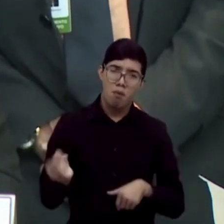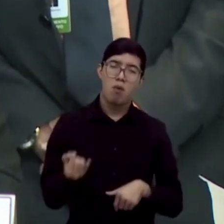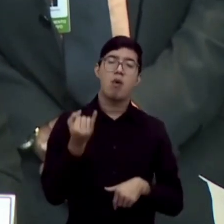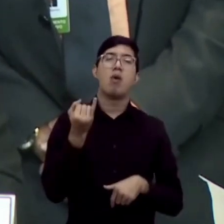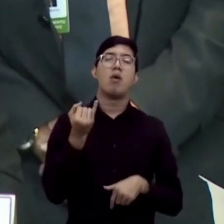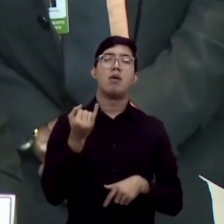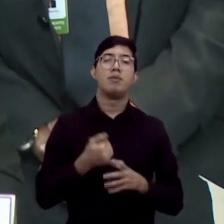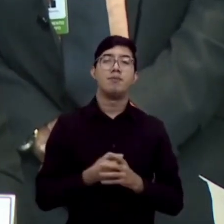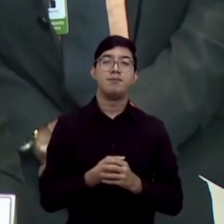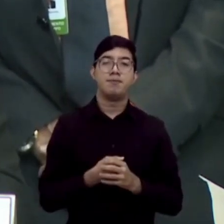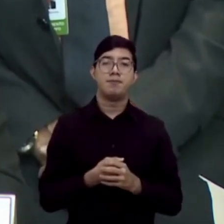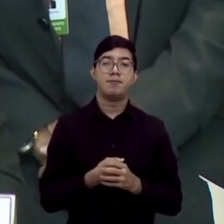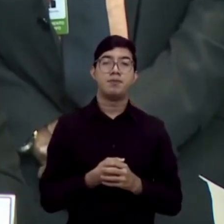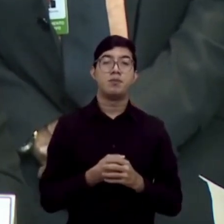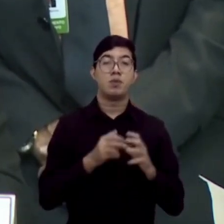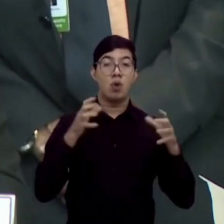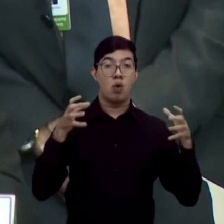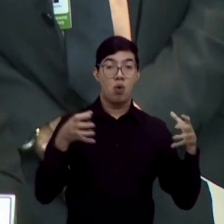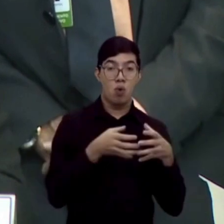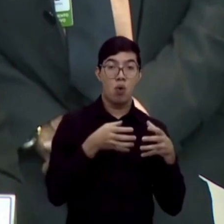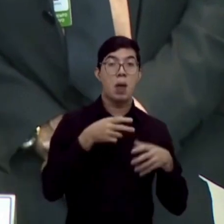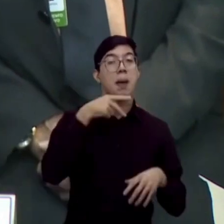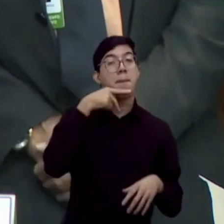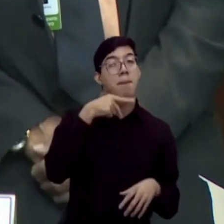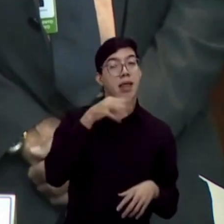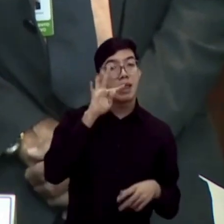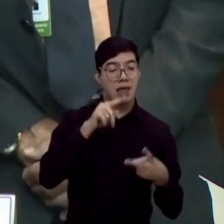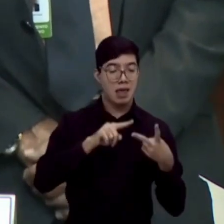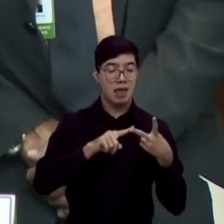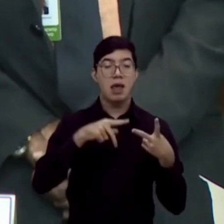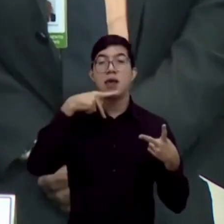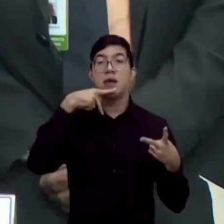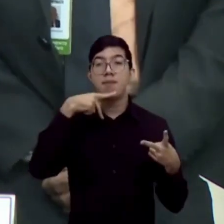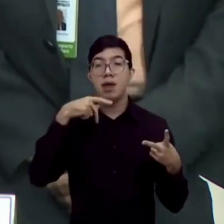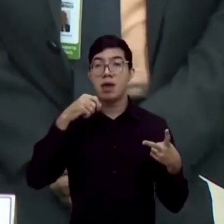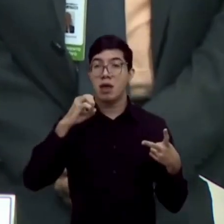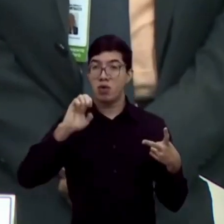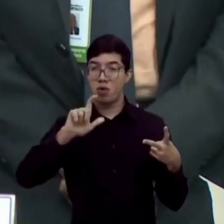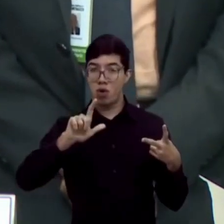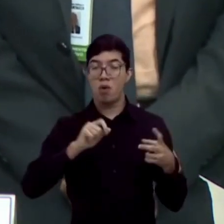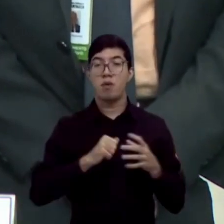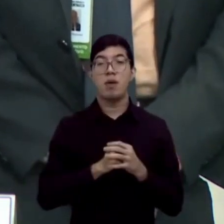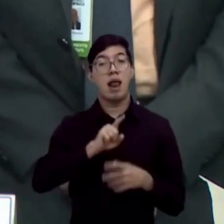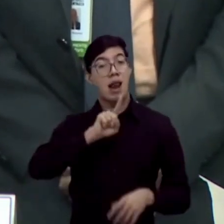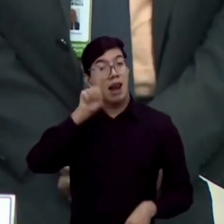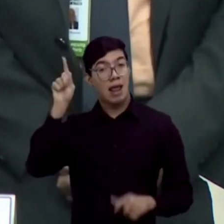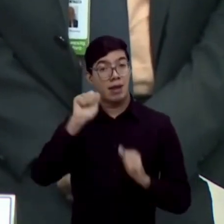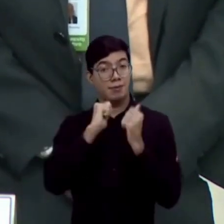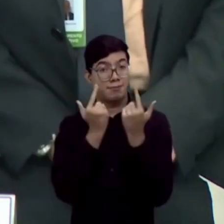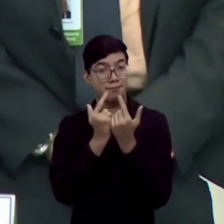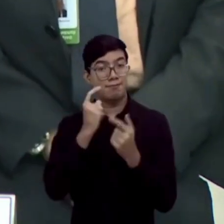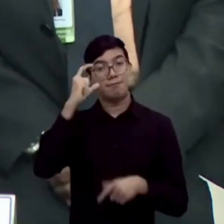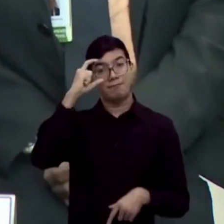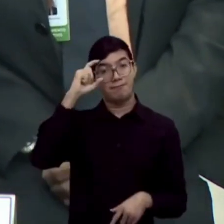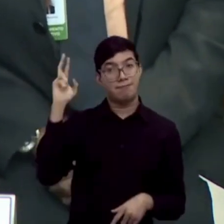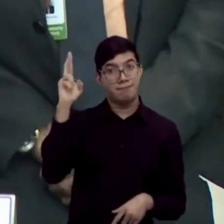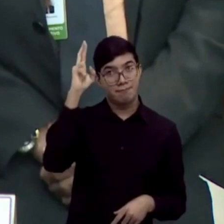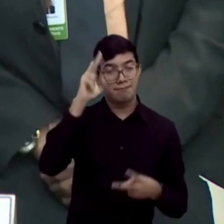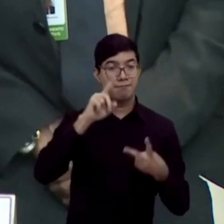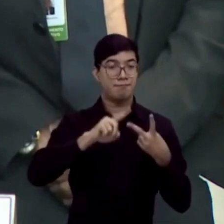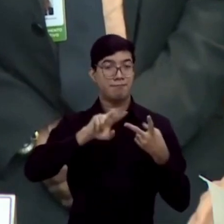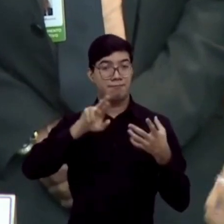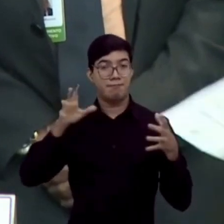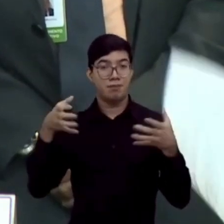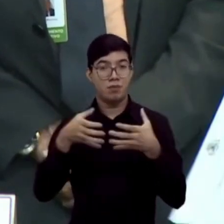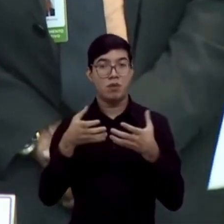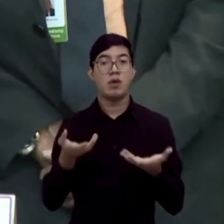vez, dizer, bancada do PT e do PSOL, vocês lá na Assembleia, Roseno, o pessoal aí do PSOL, não